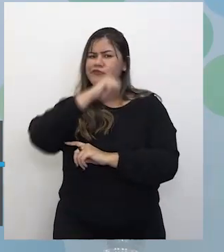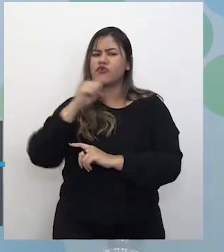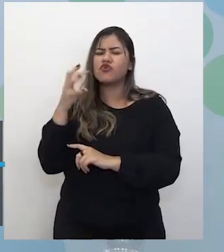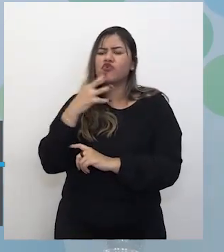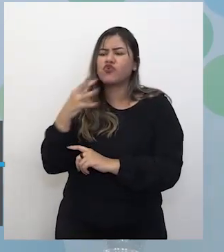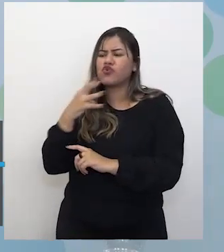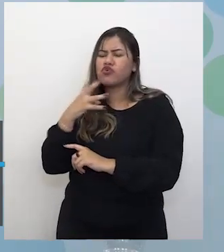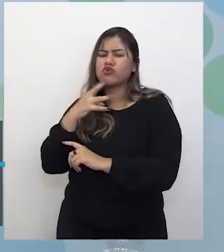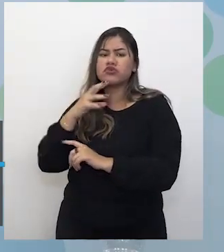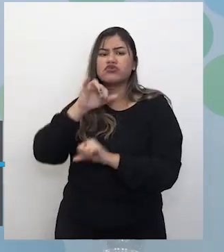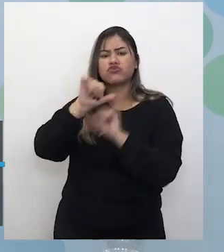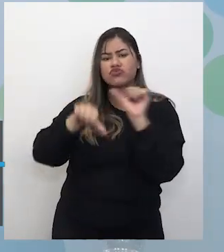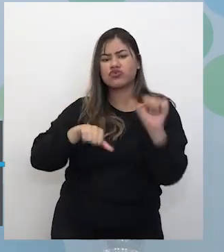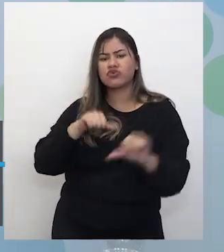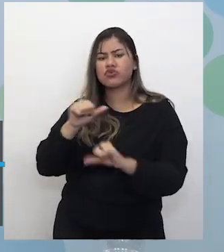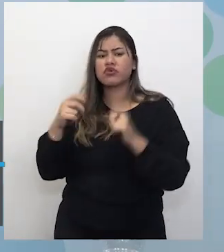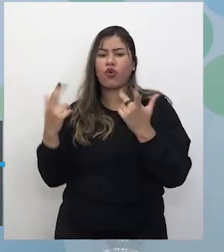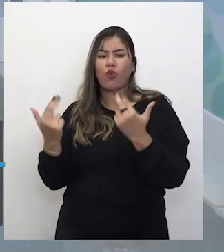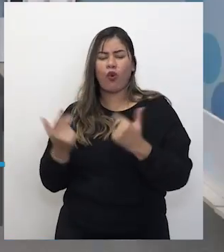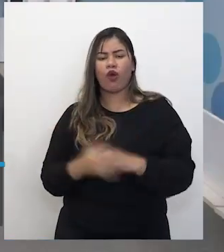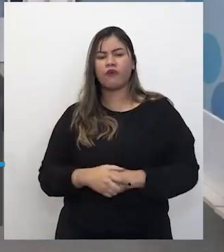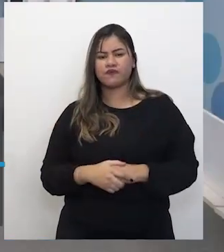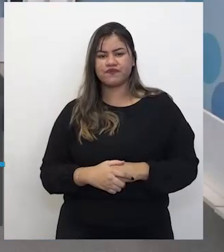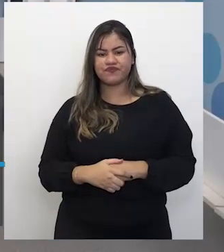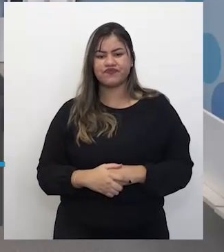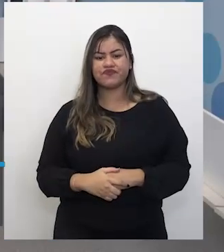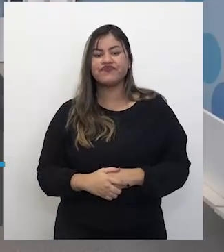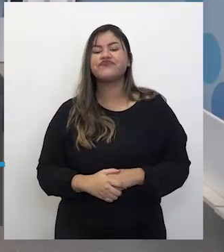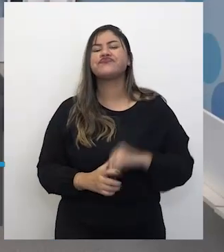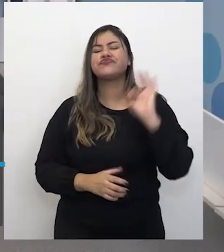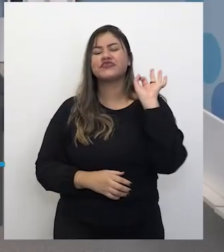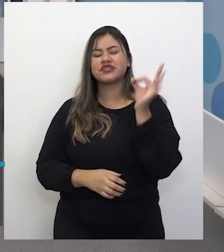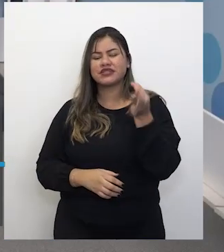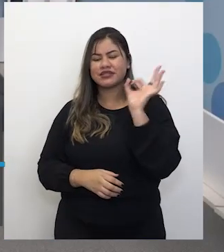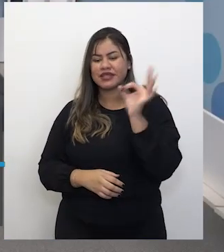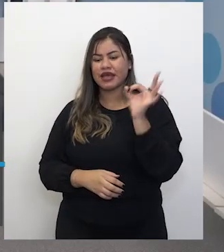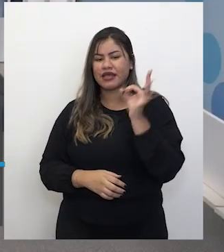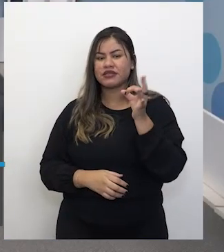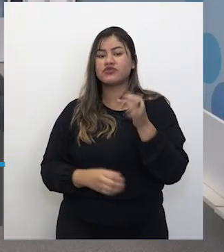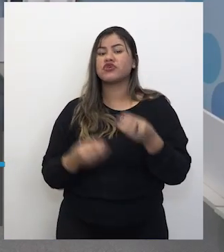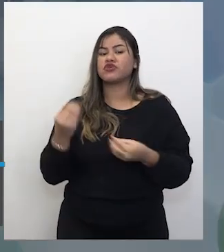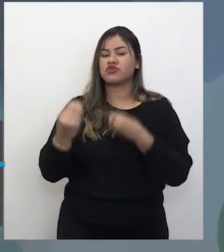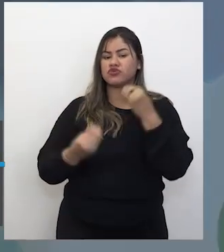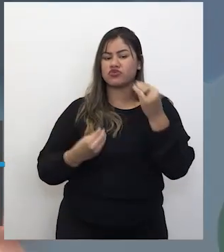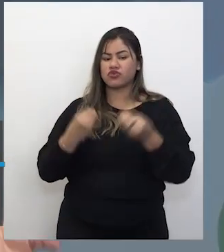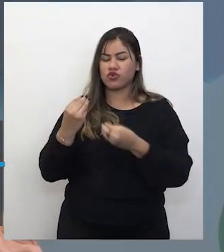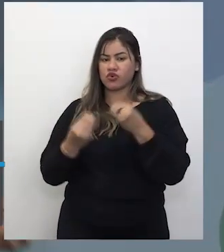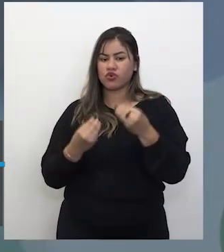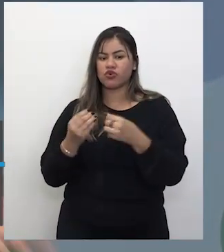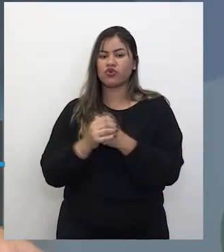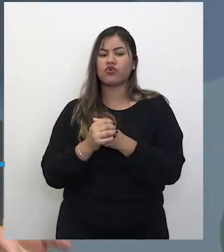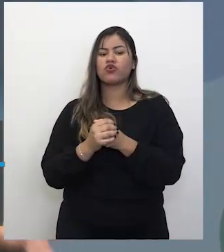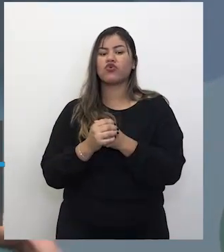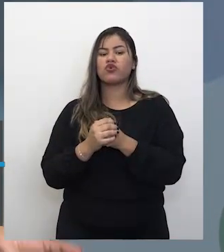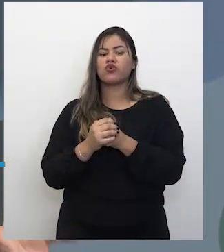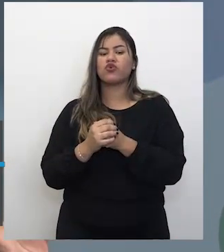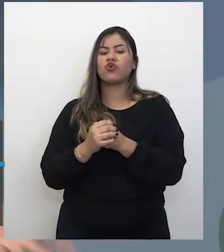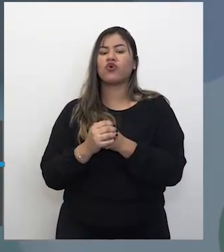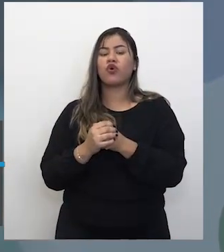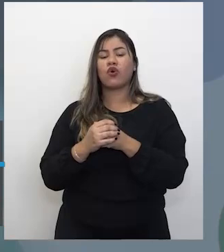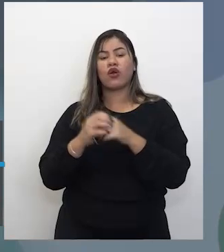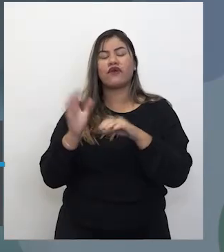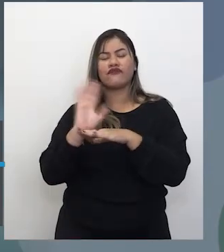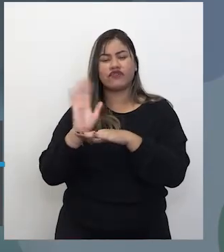mundo e transformando ao mesmo tempo. Exatamente. A gente traz bastante vídeos, né, depoimentos, principalmente da